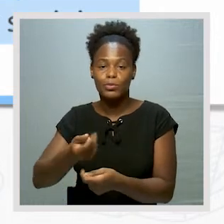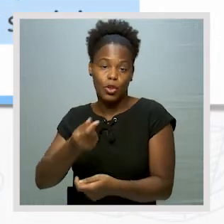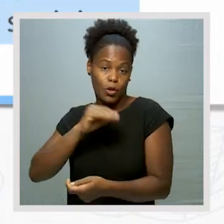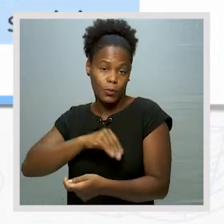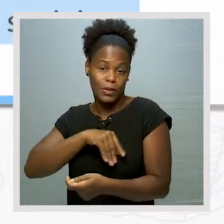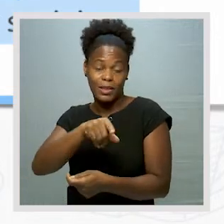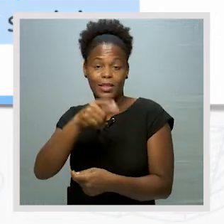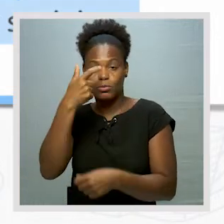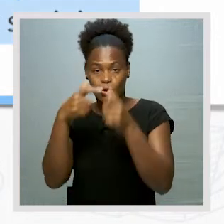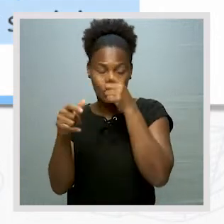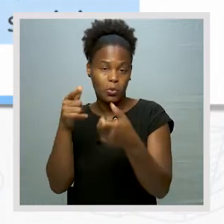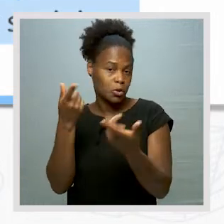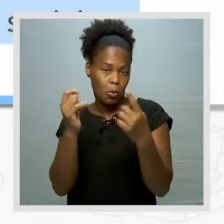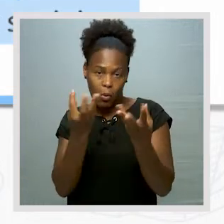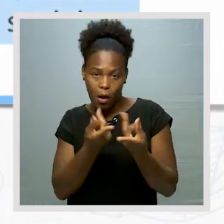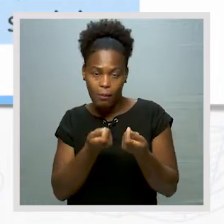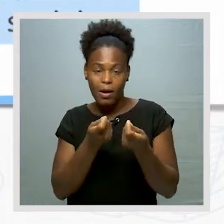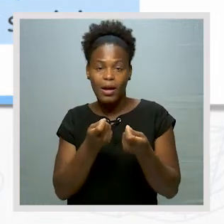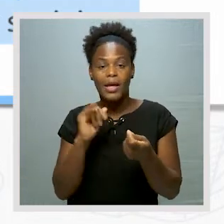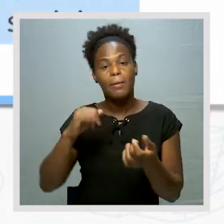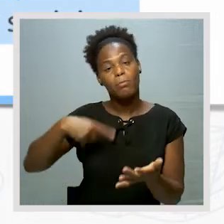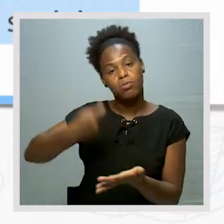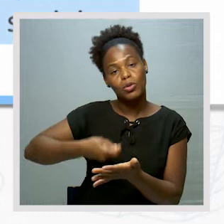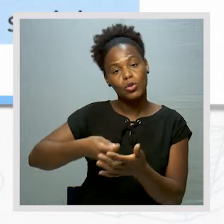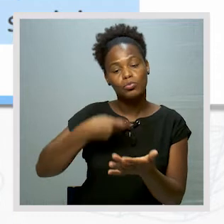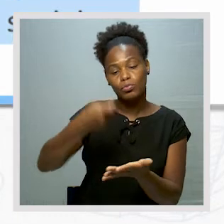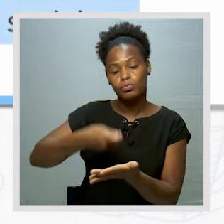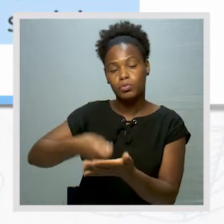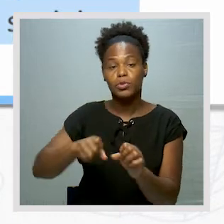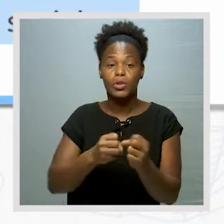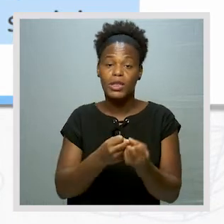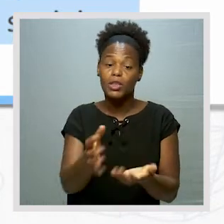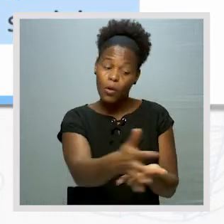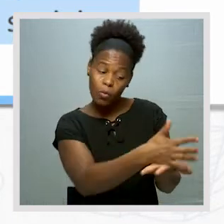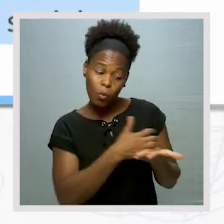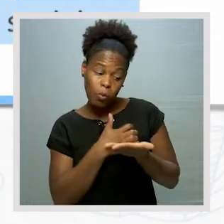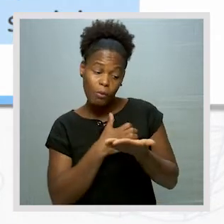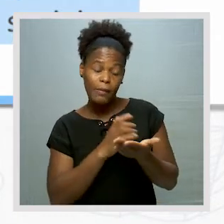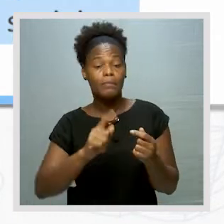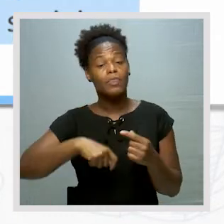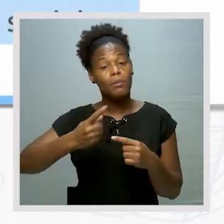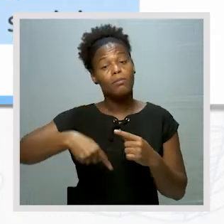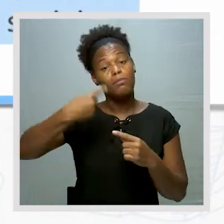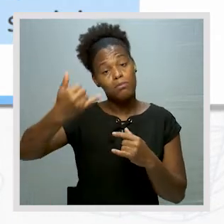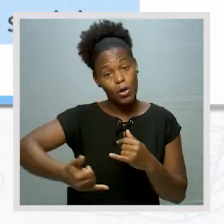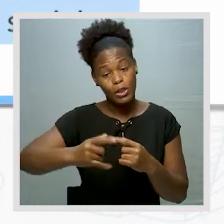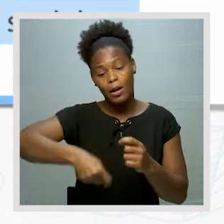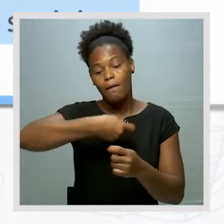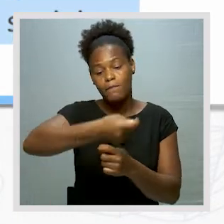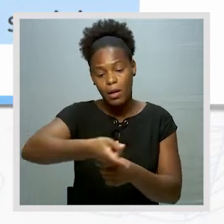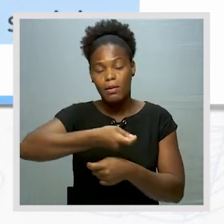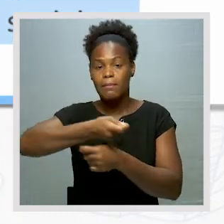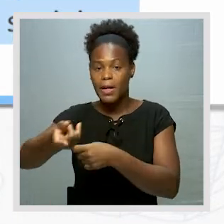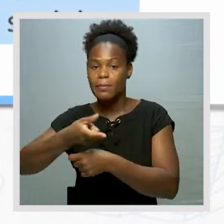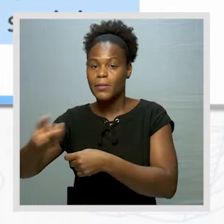esses agentes econômicos, ou seja, cobra impostos e contribuições sociais para depois redistribuir